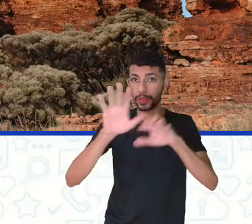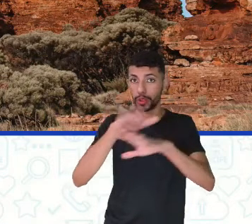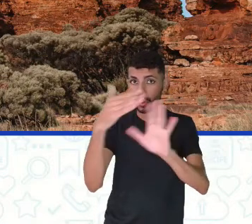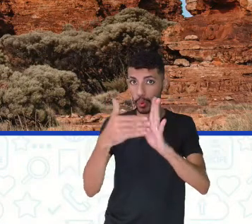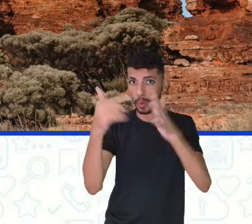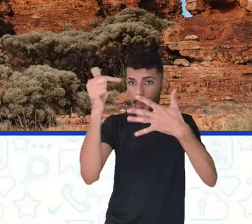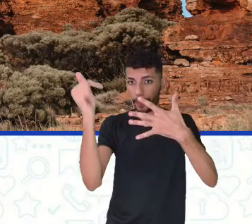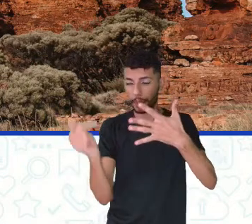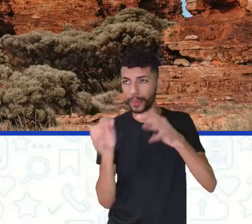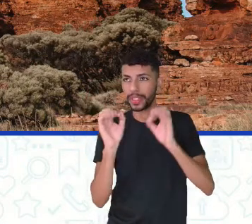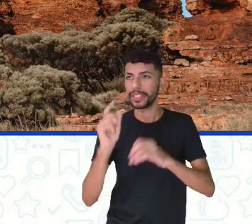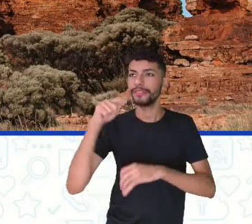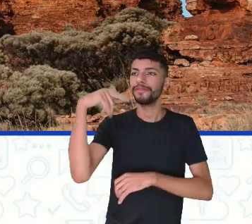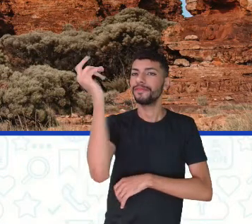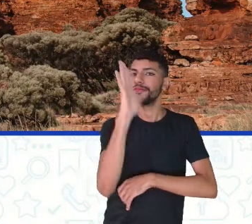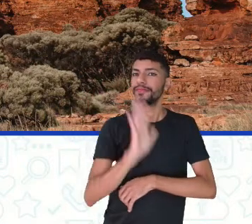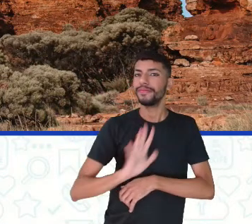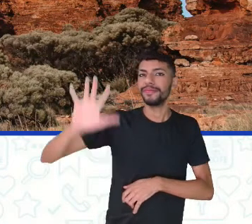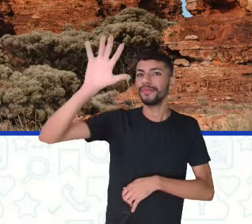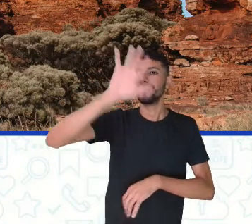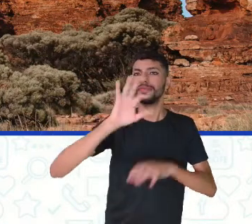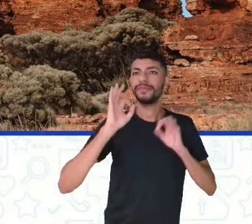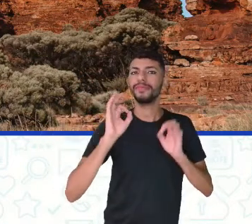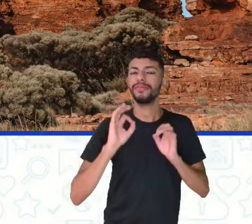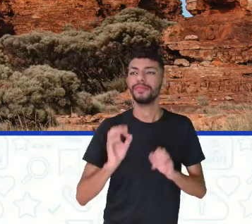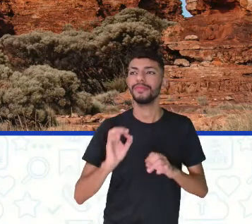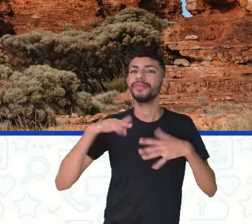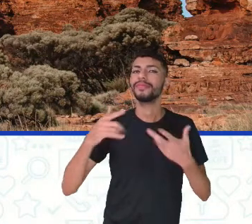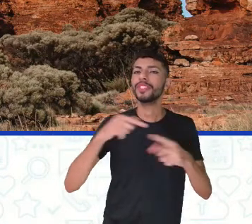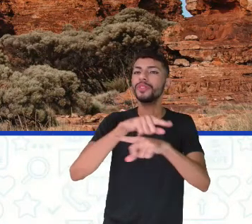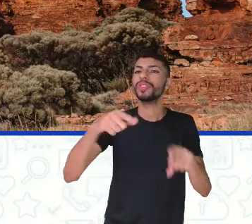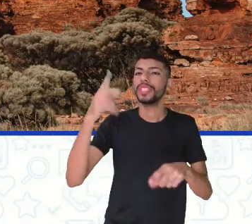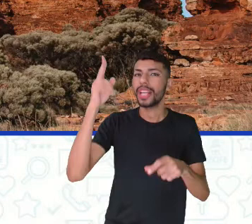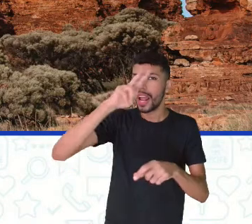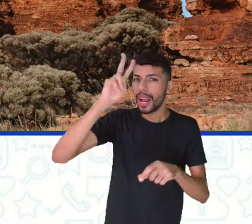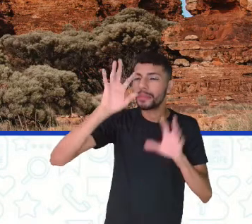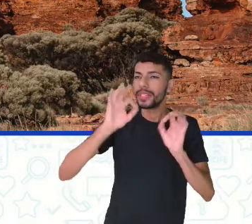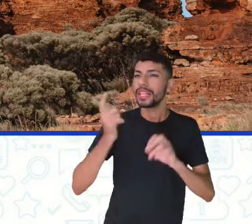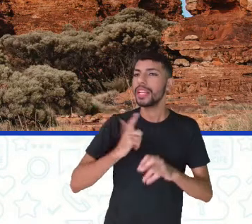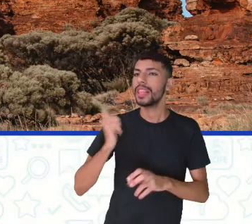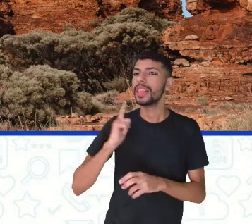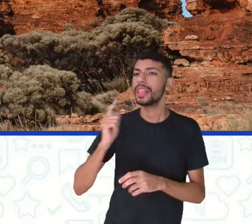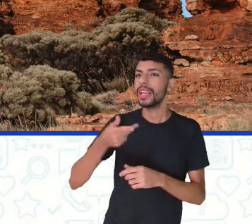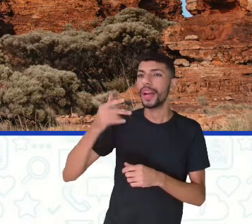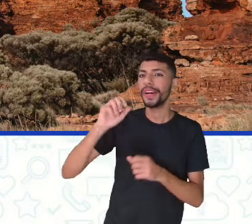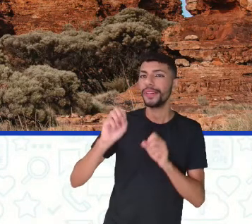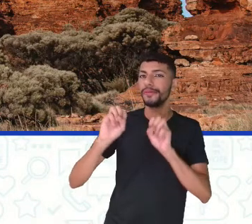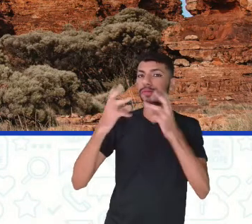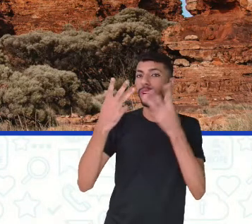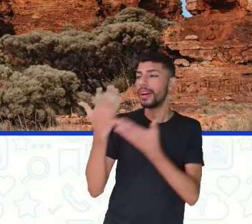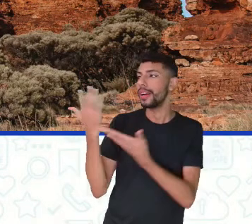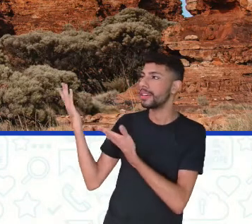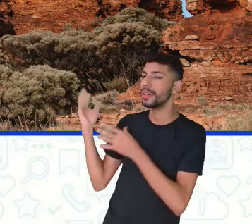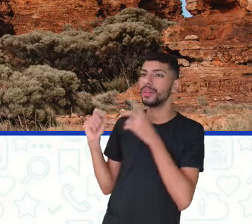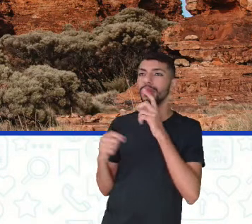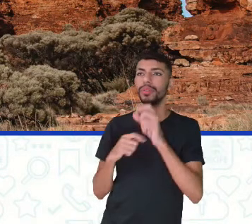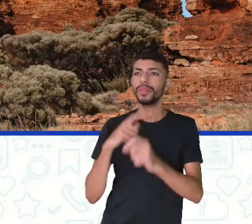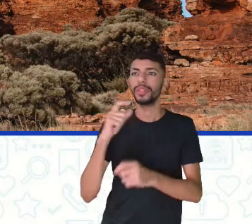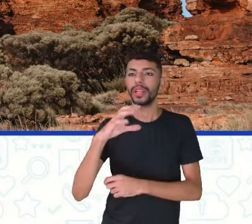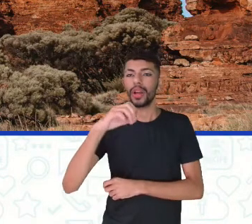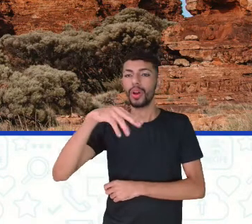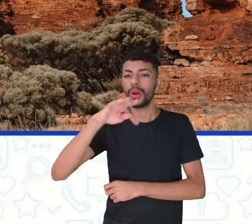queridíssimo Brasil. E aí vocês se lembram, né, que tem esse slide lá, ó. O contorno do nosso